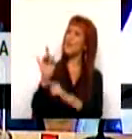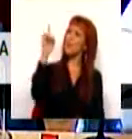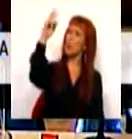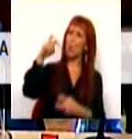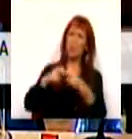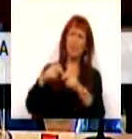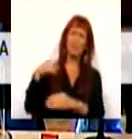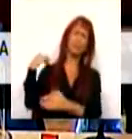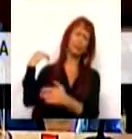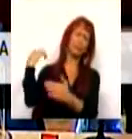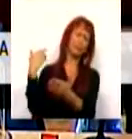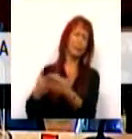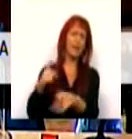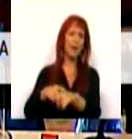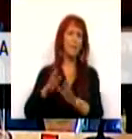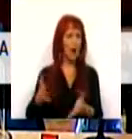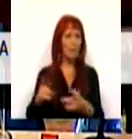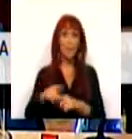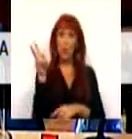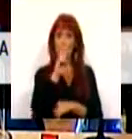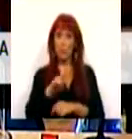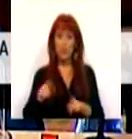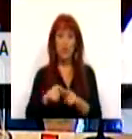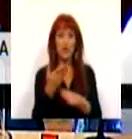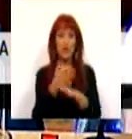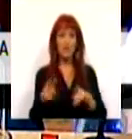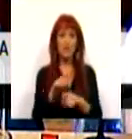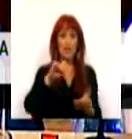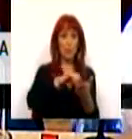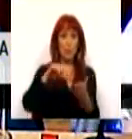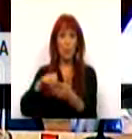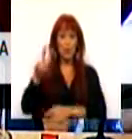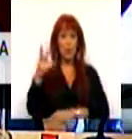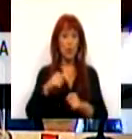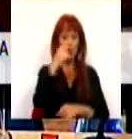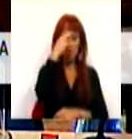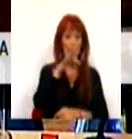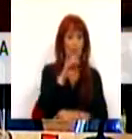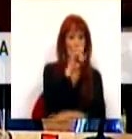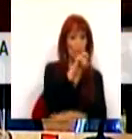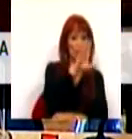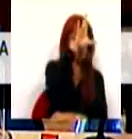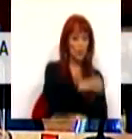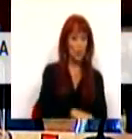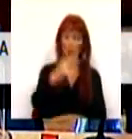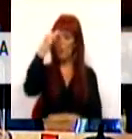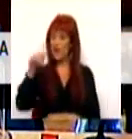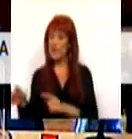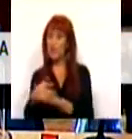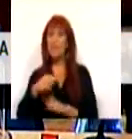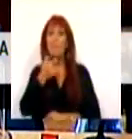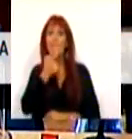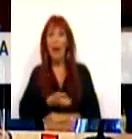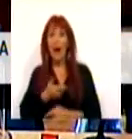problema que se arrastava há demasiado tempo. O museu irá dividir-se em dois polos, entre o Palácio Foz, em Lisboa, e o Palácio Nacional de